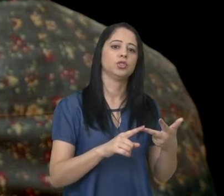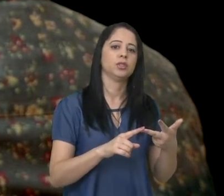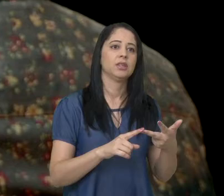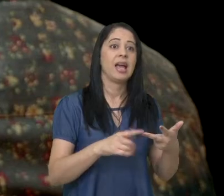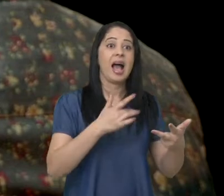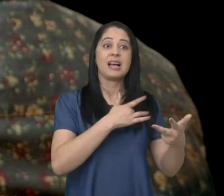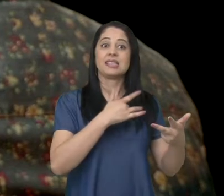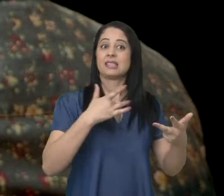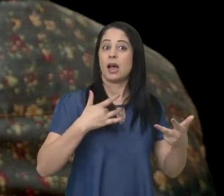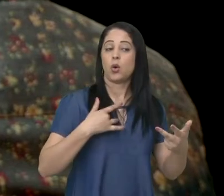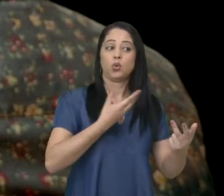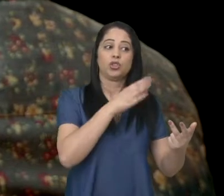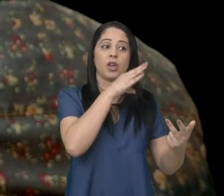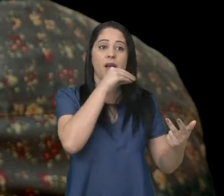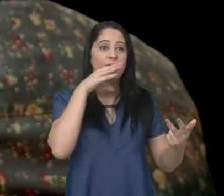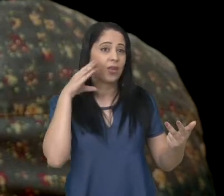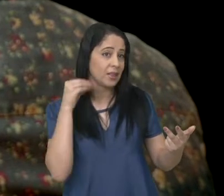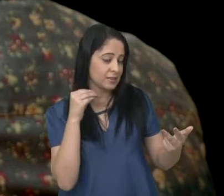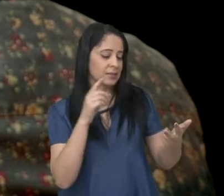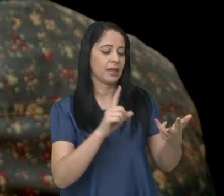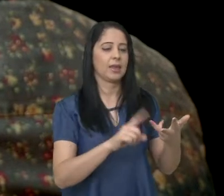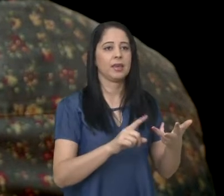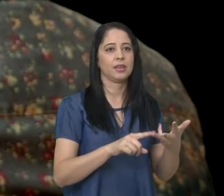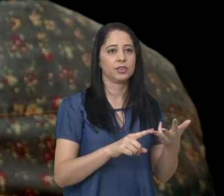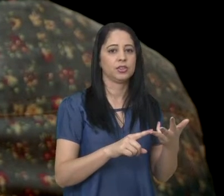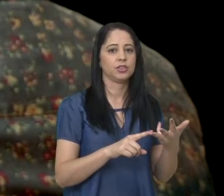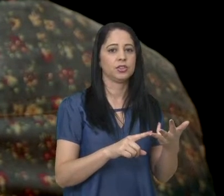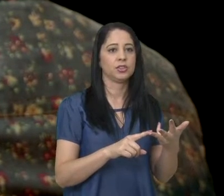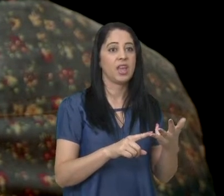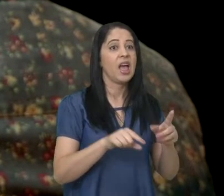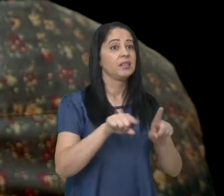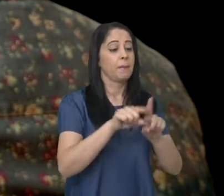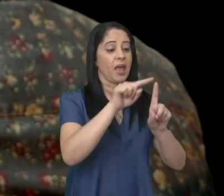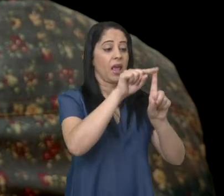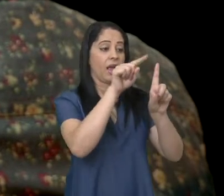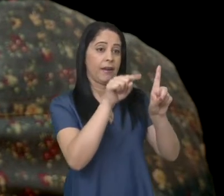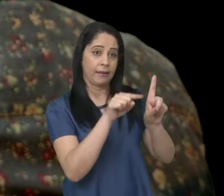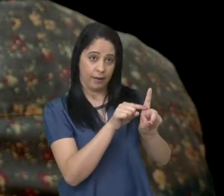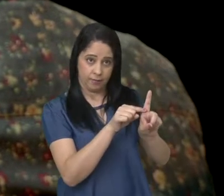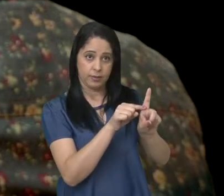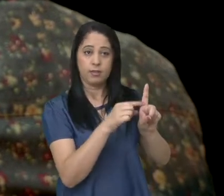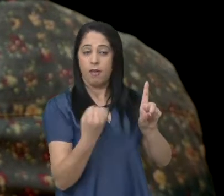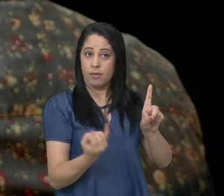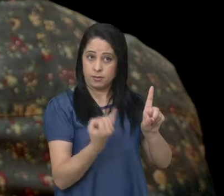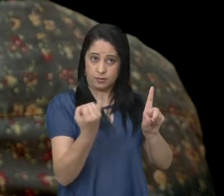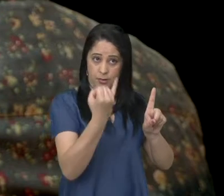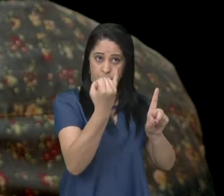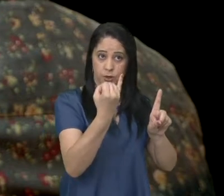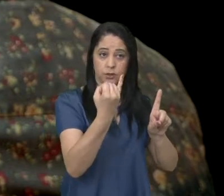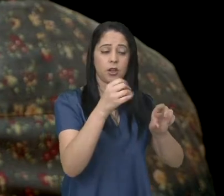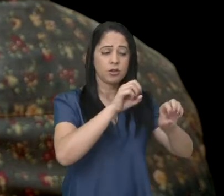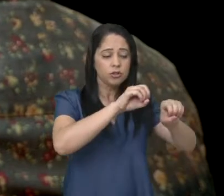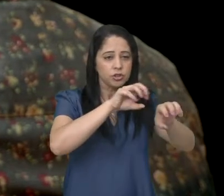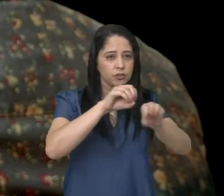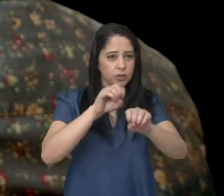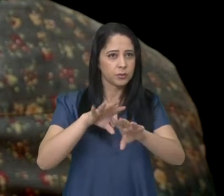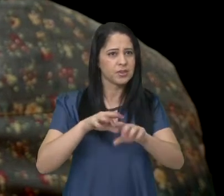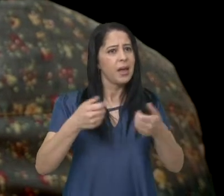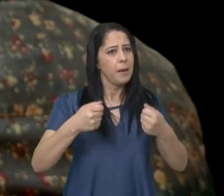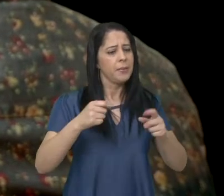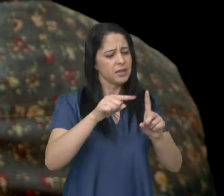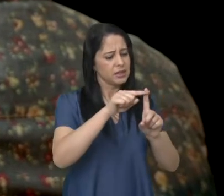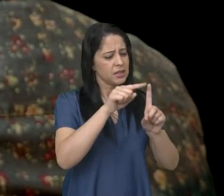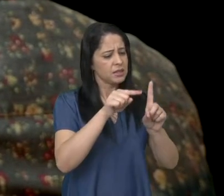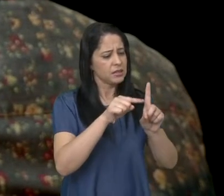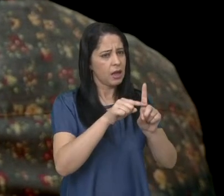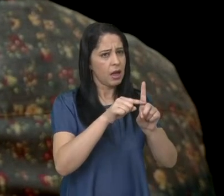na adolescência, a questão da gravidez, né? Eu acho que é importante ter partos humanizados,